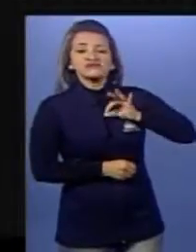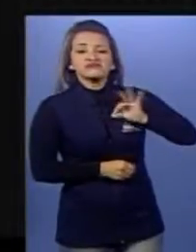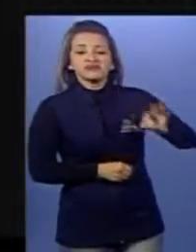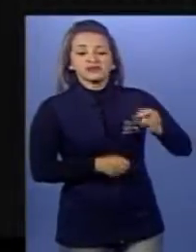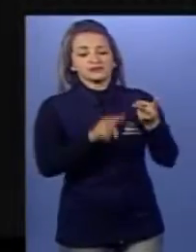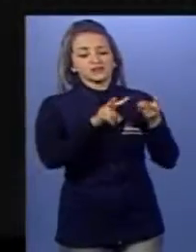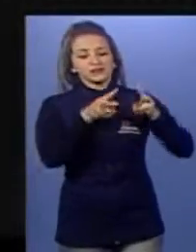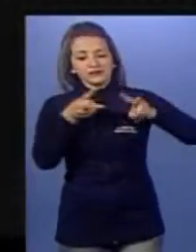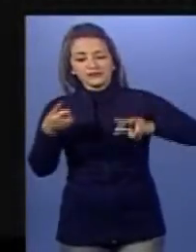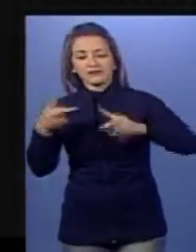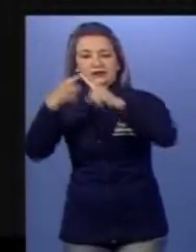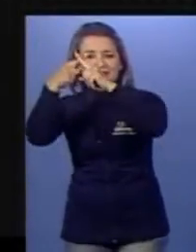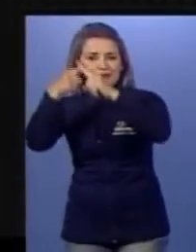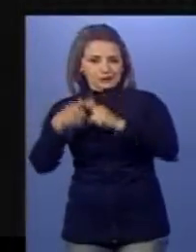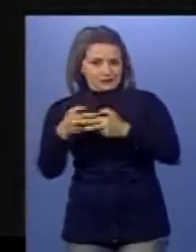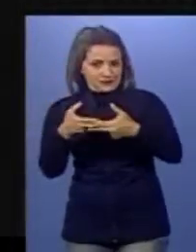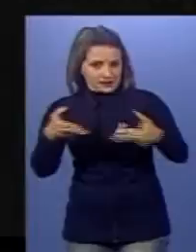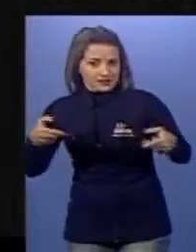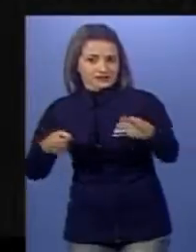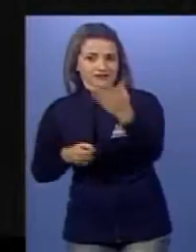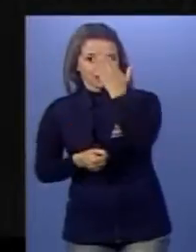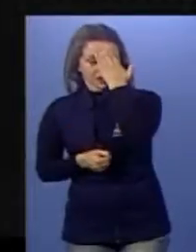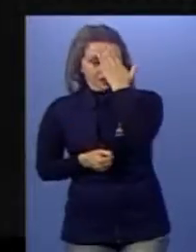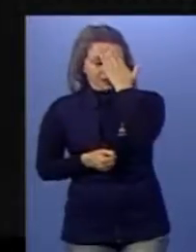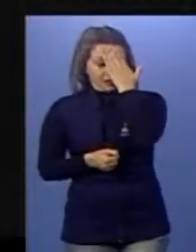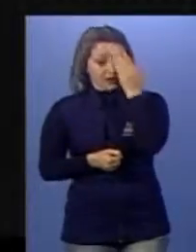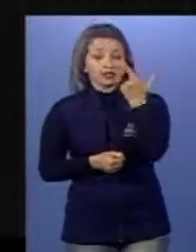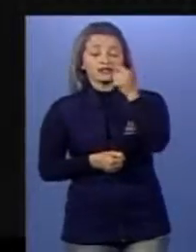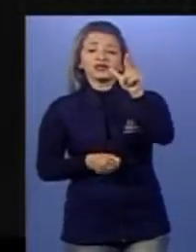trabalho vai ter um outro